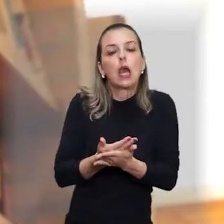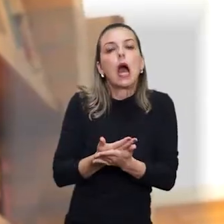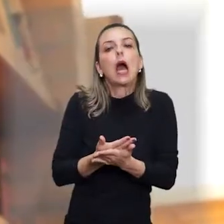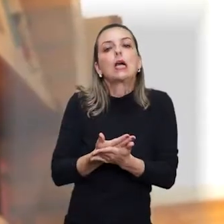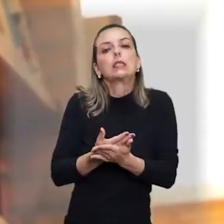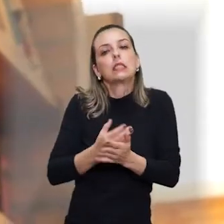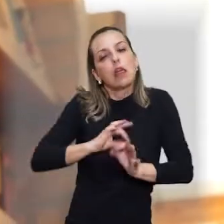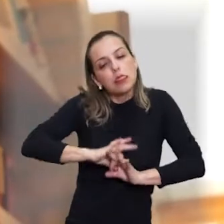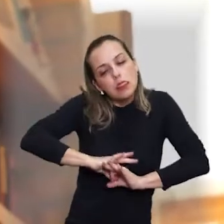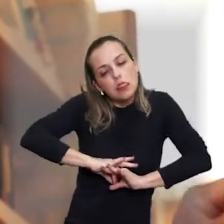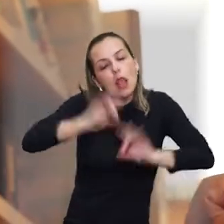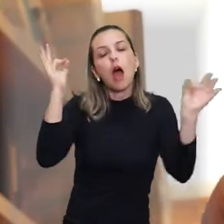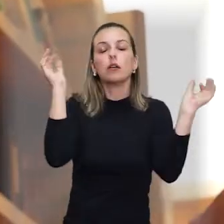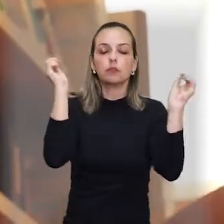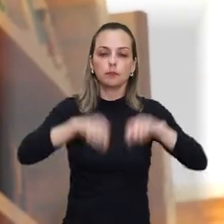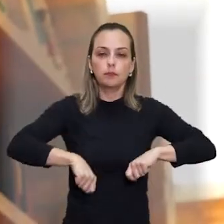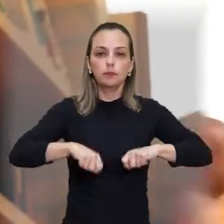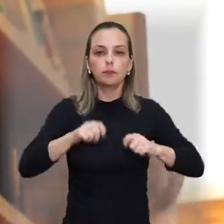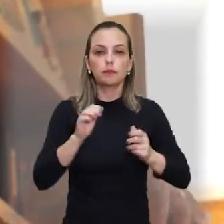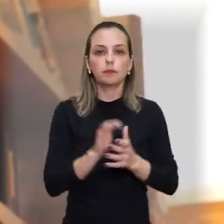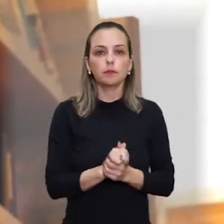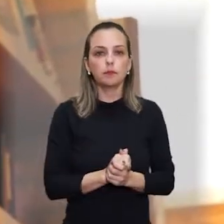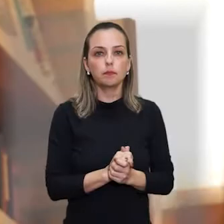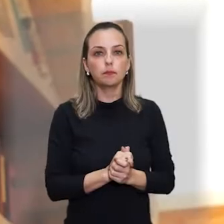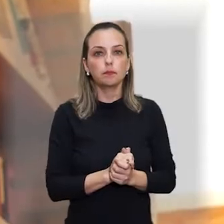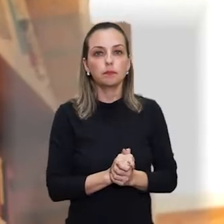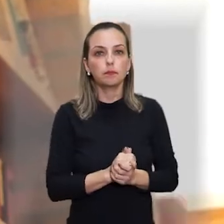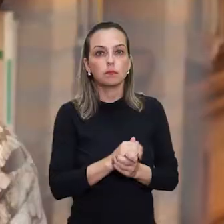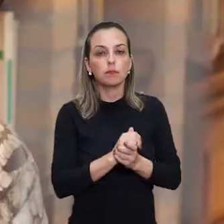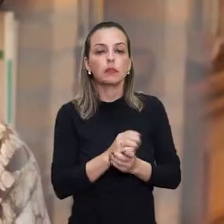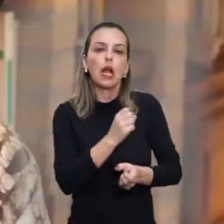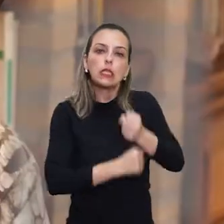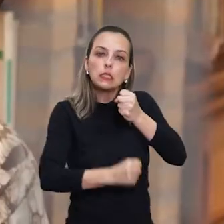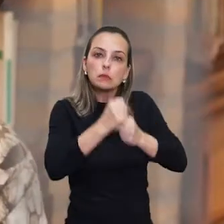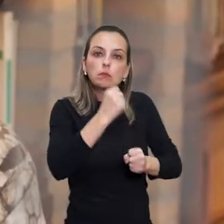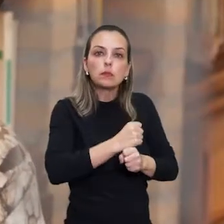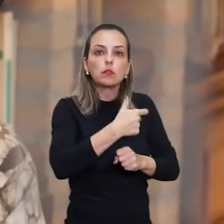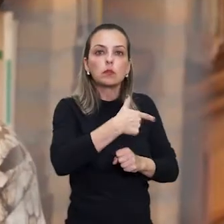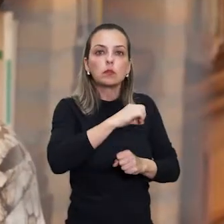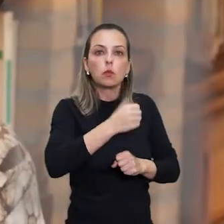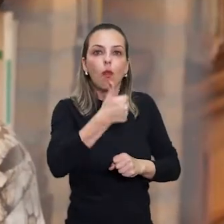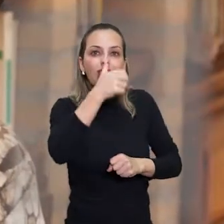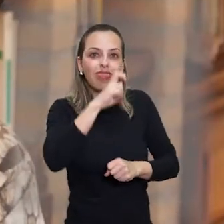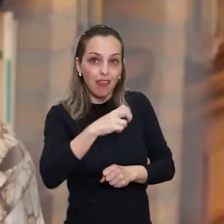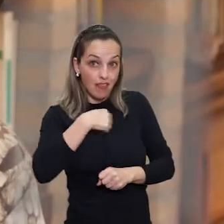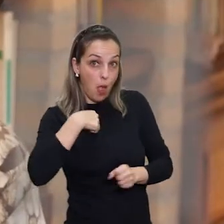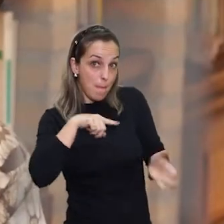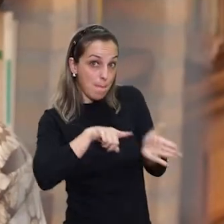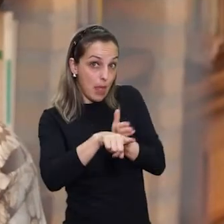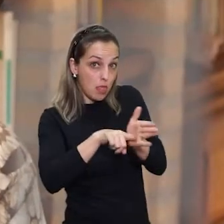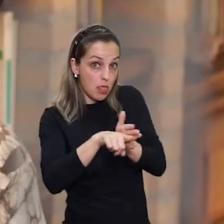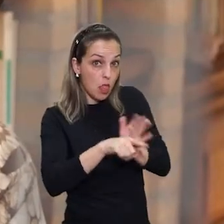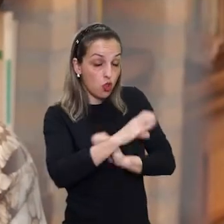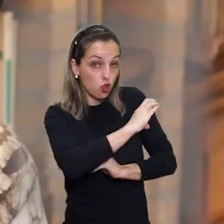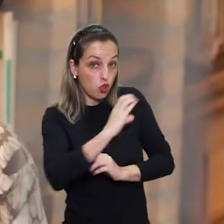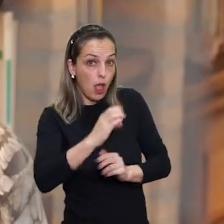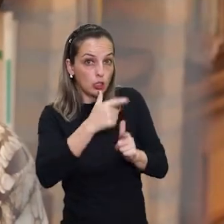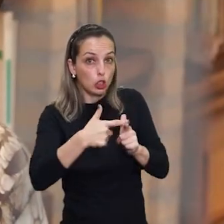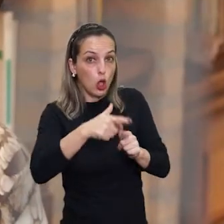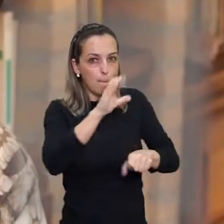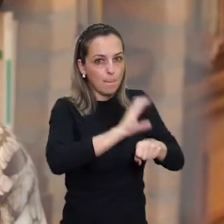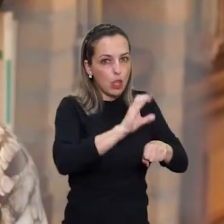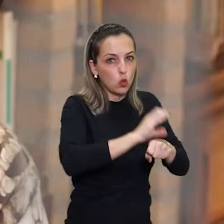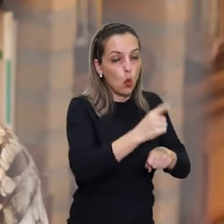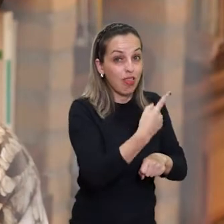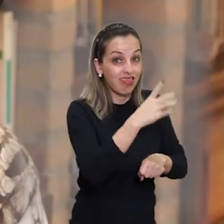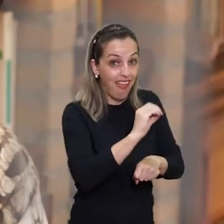se devidamente apoiados, colhem com vigor a oportunidade. Quando nós fizemos um levantamento em 2015